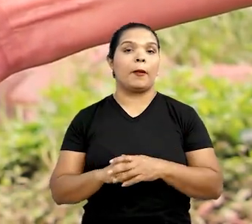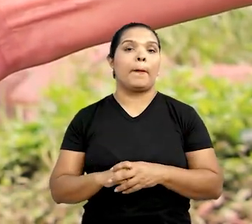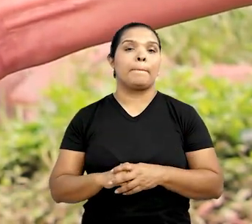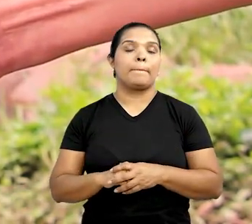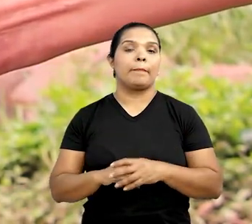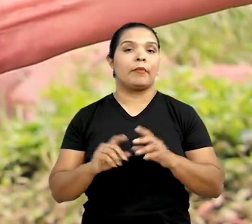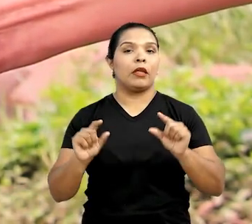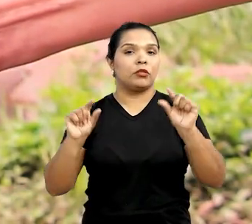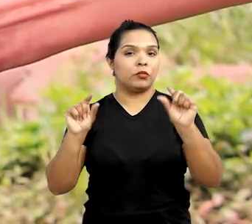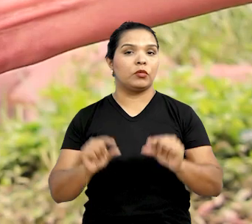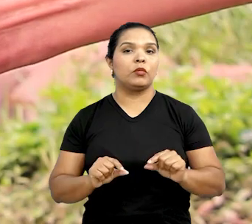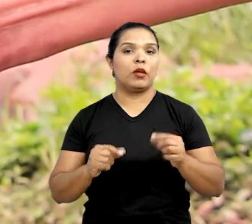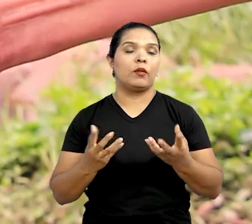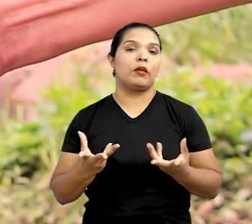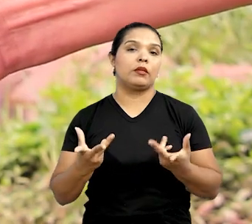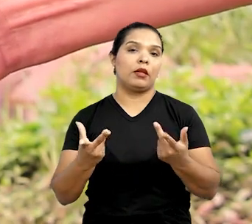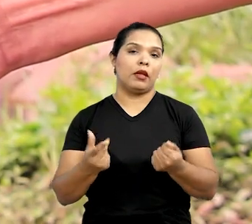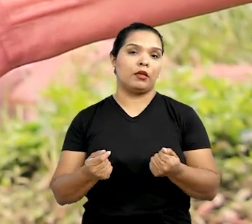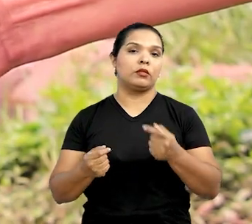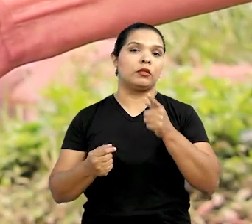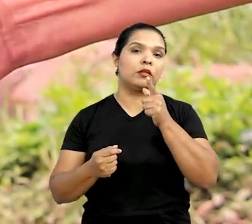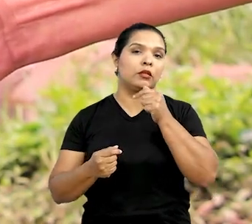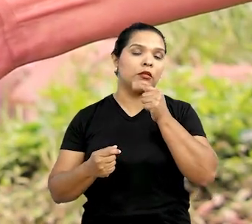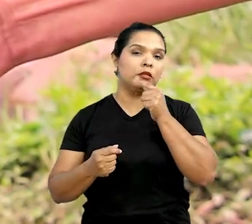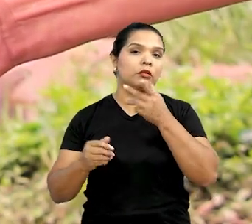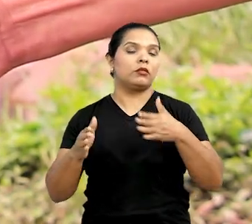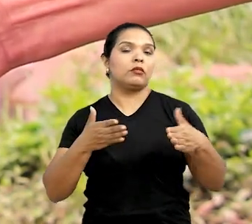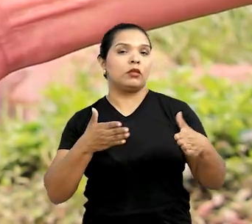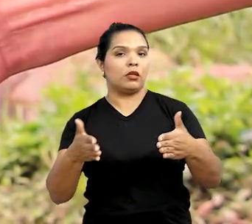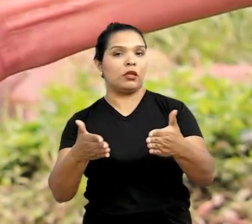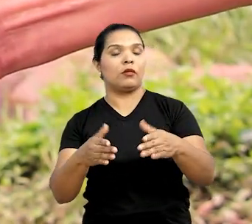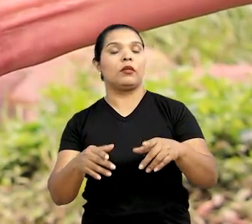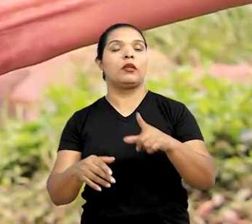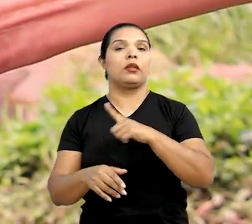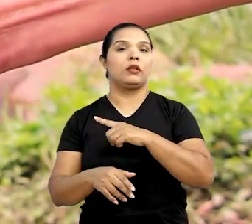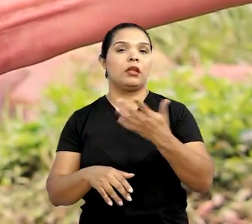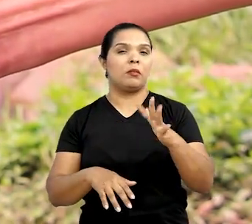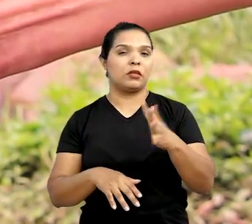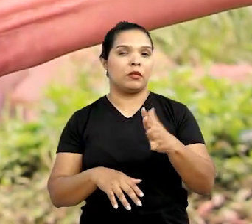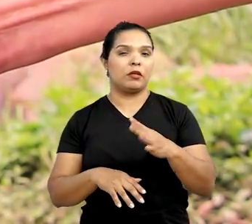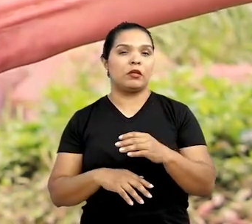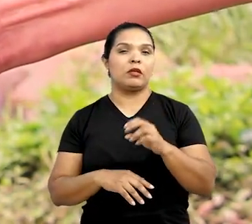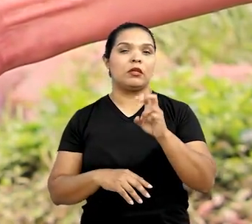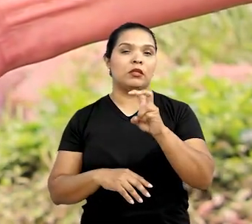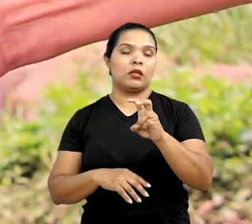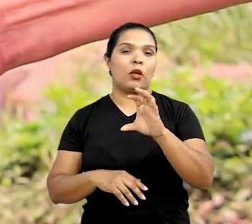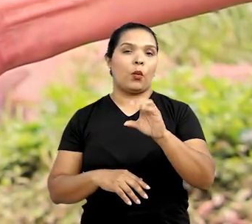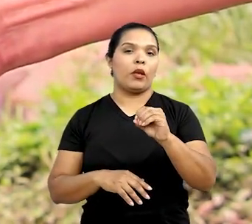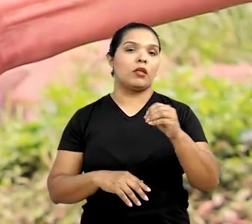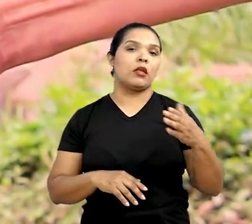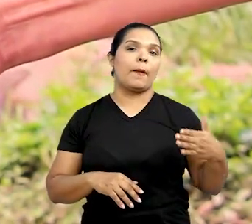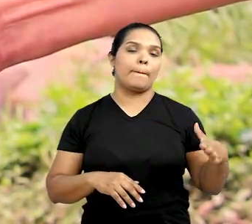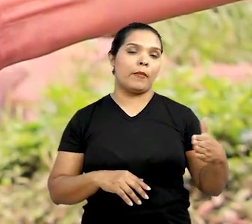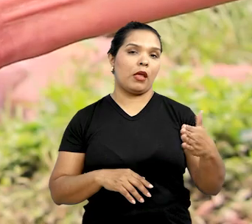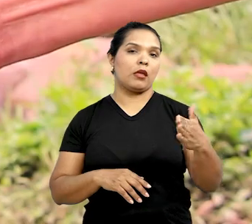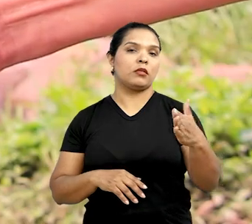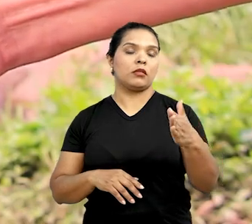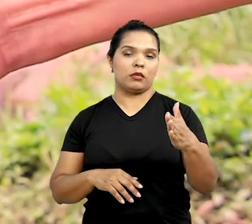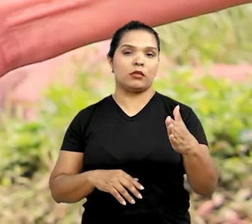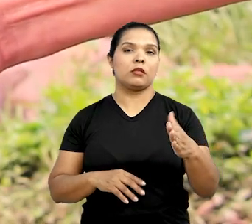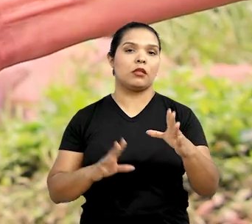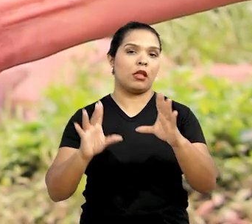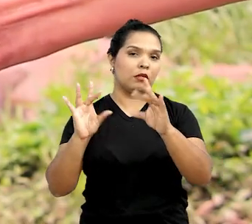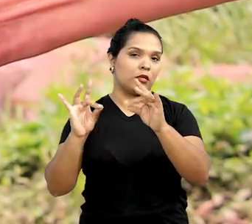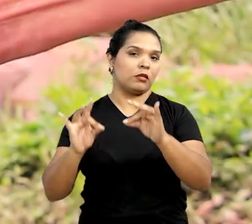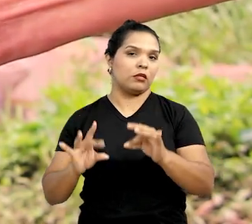uma diminuição dessa qualidade do ecossistema aquático. E até o momento a gente tem pelo menos já cerca de 50 espécies de peixes